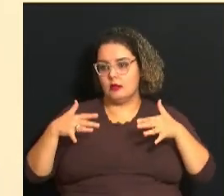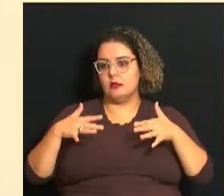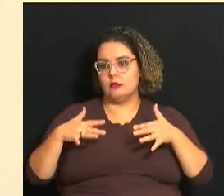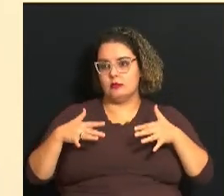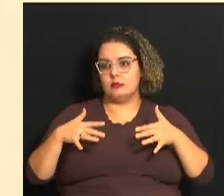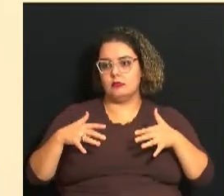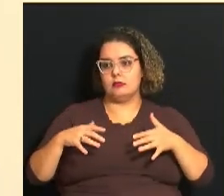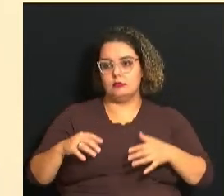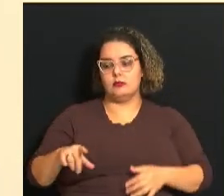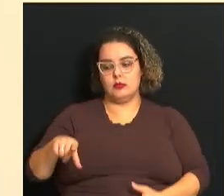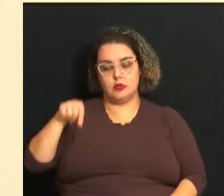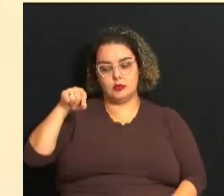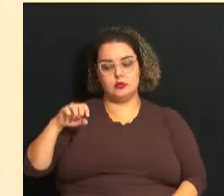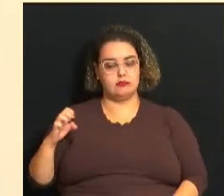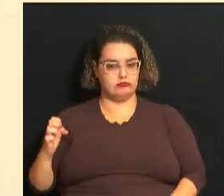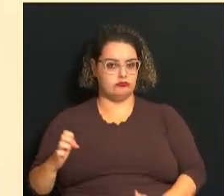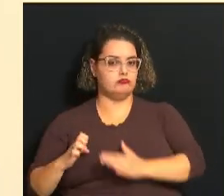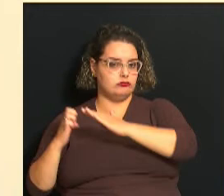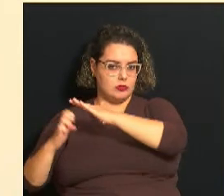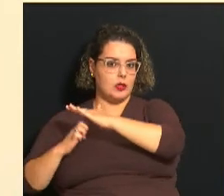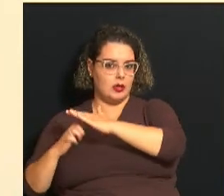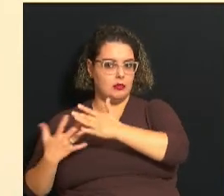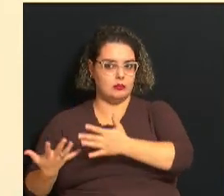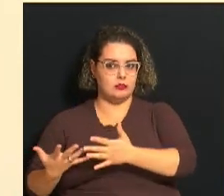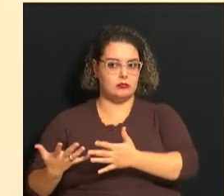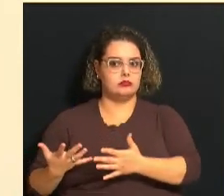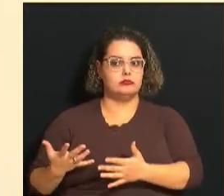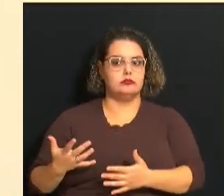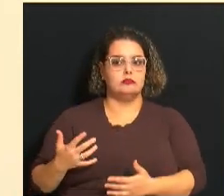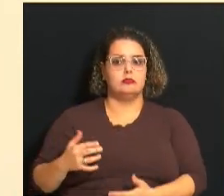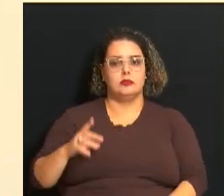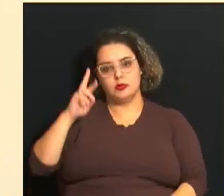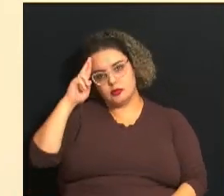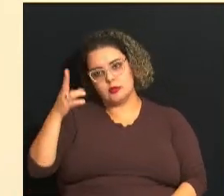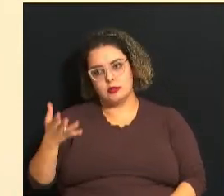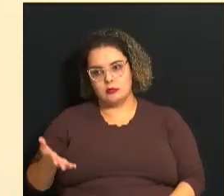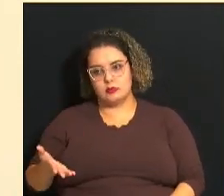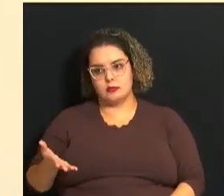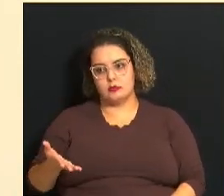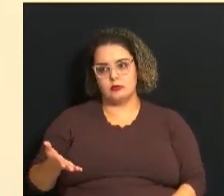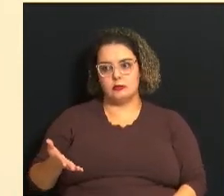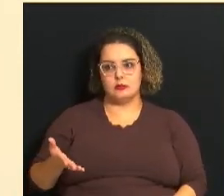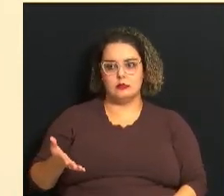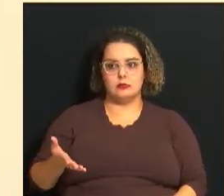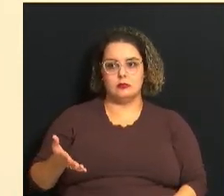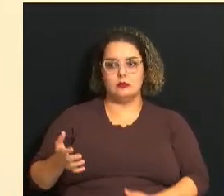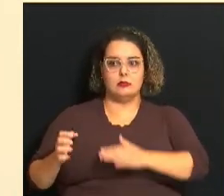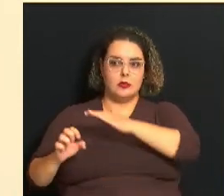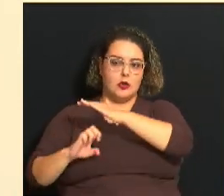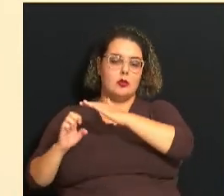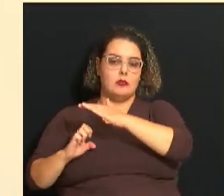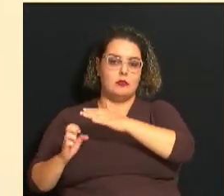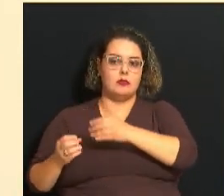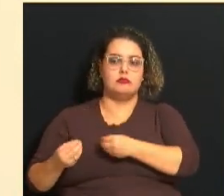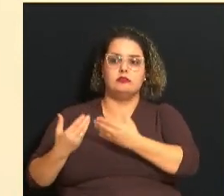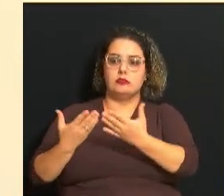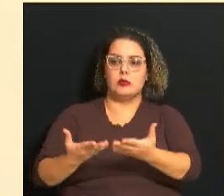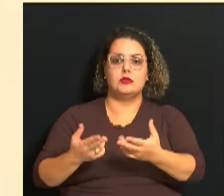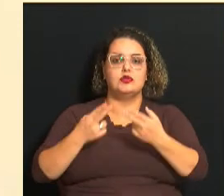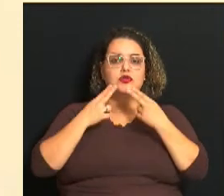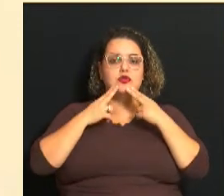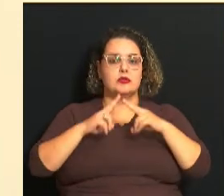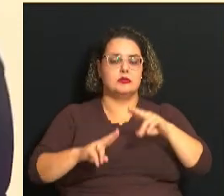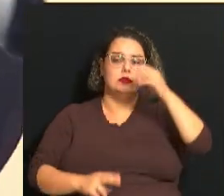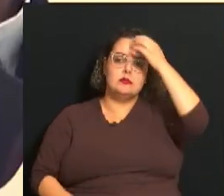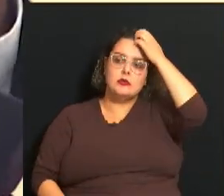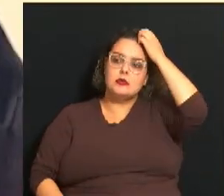da e do departamento né que é o empregador é a empresa ou departamento dispõe de Testemunhas